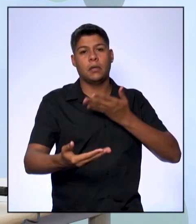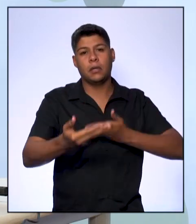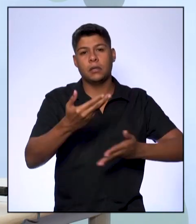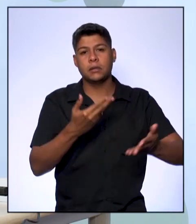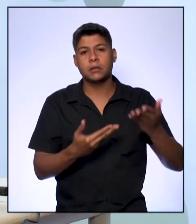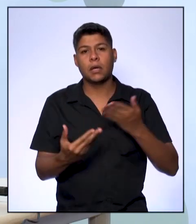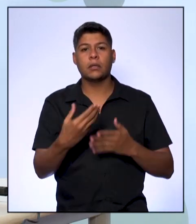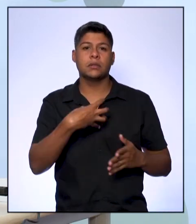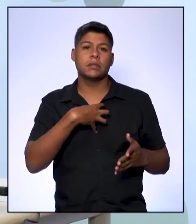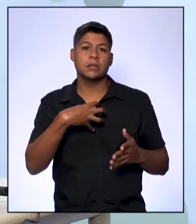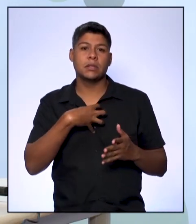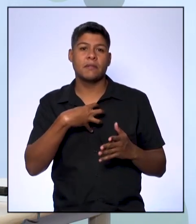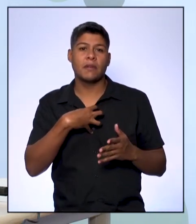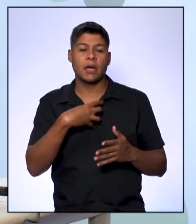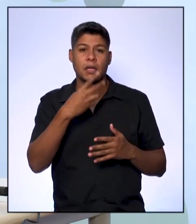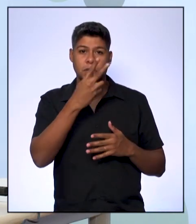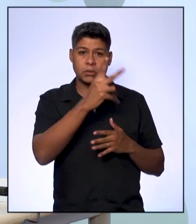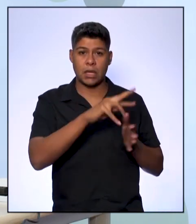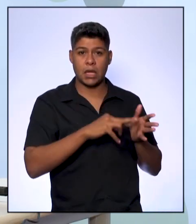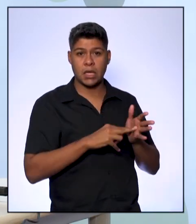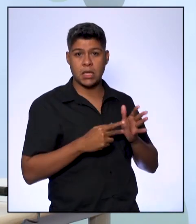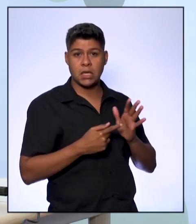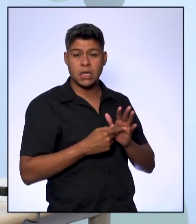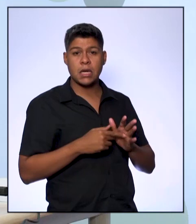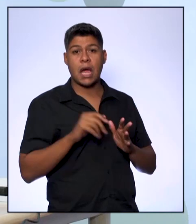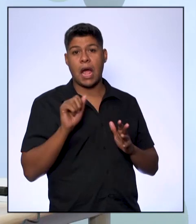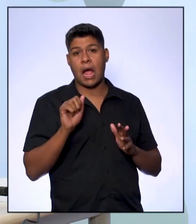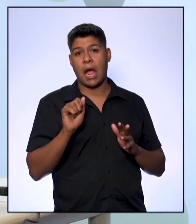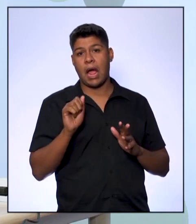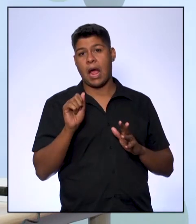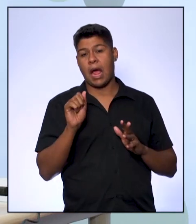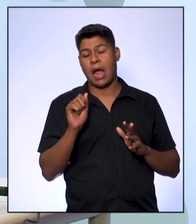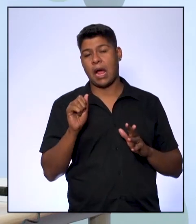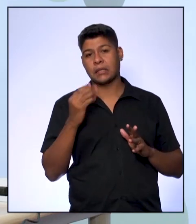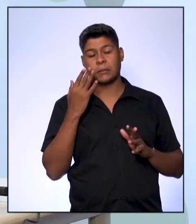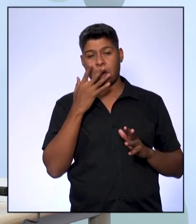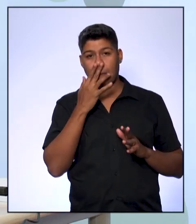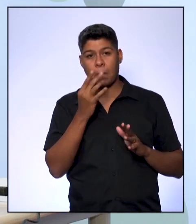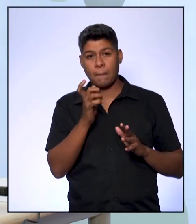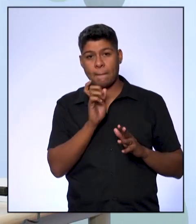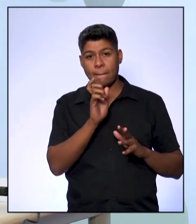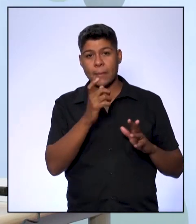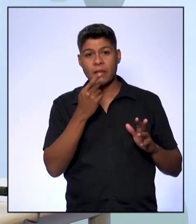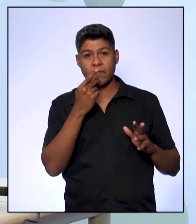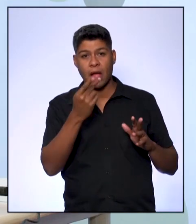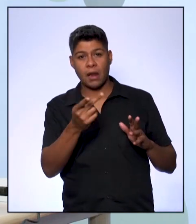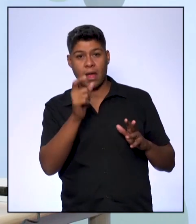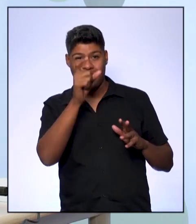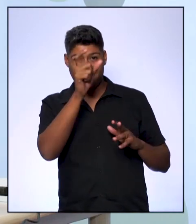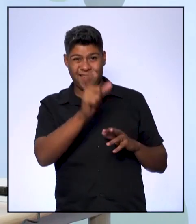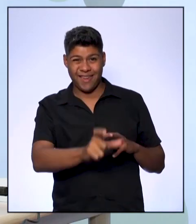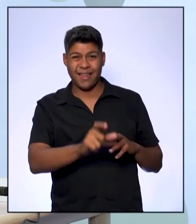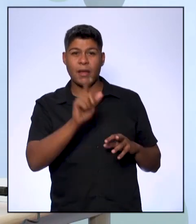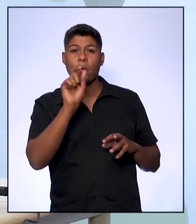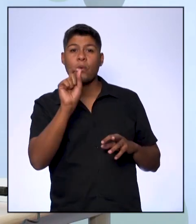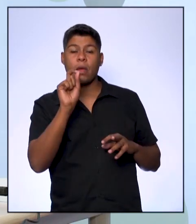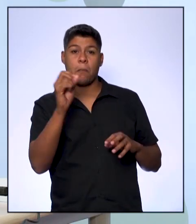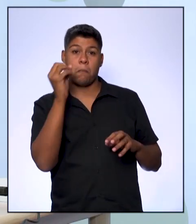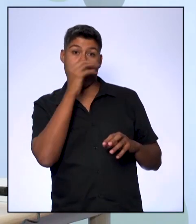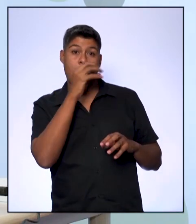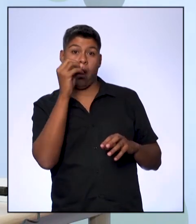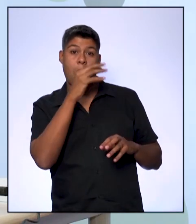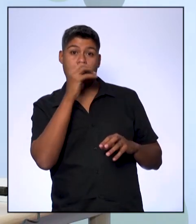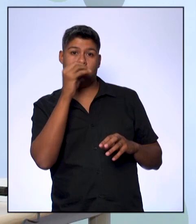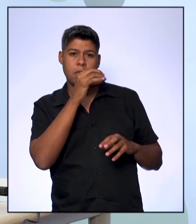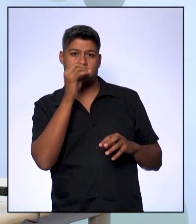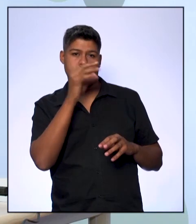que tem significado ali ele e fera que o adjetivo então fica em cristo quando eu digo ele é uma fera que ele é bravo